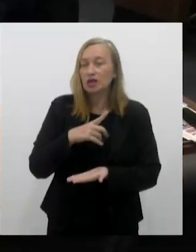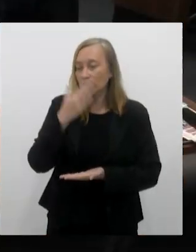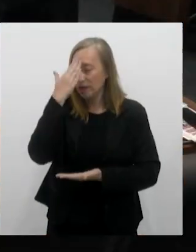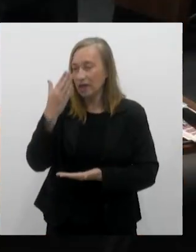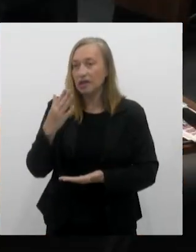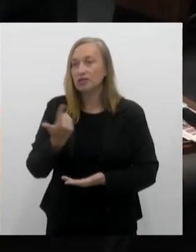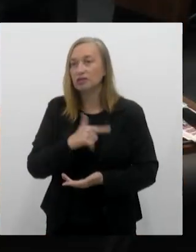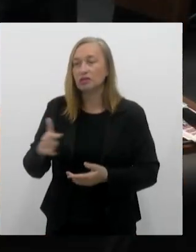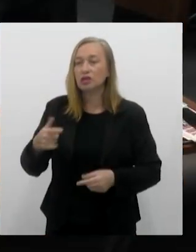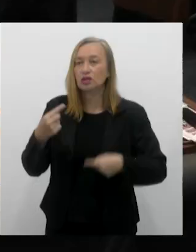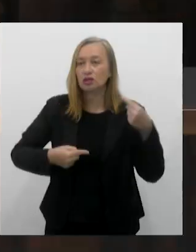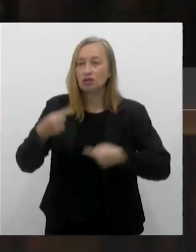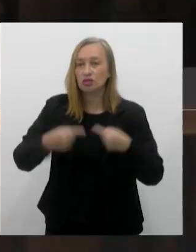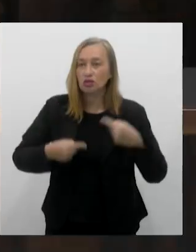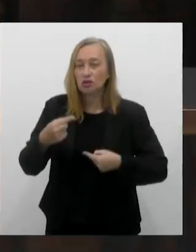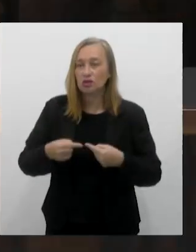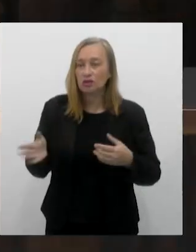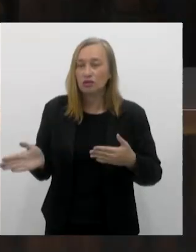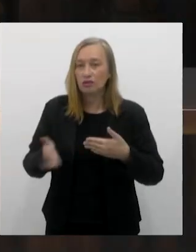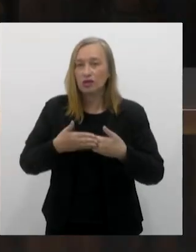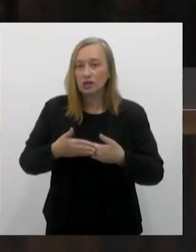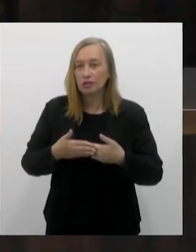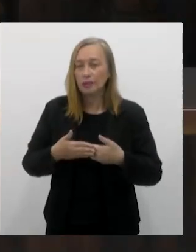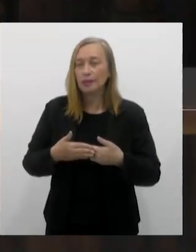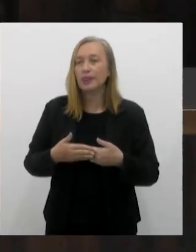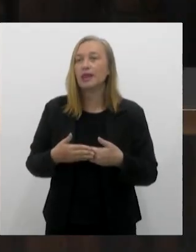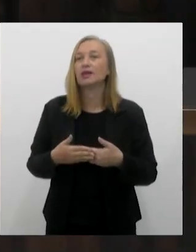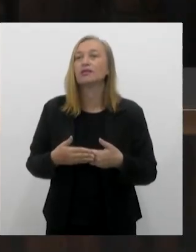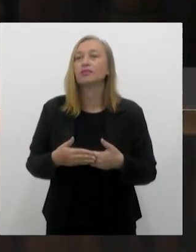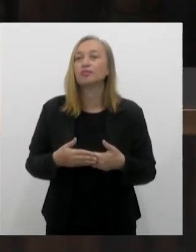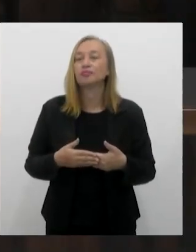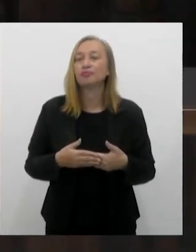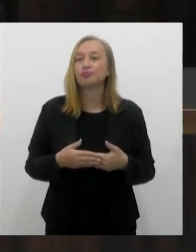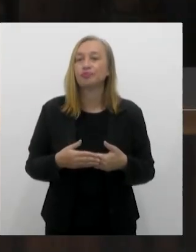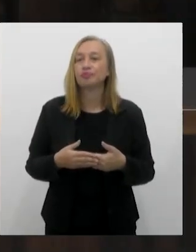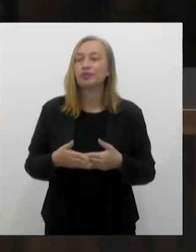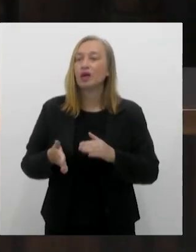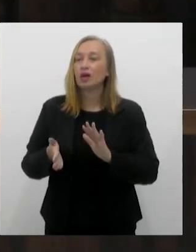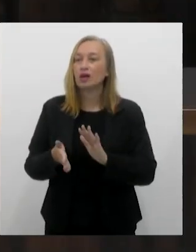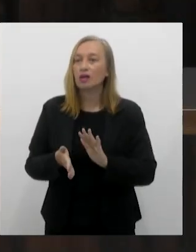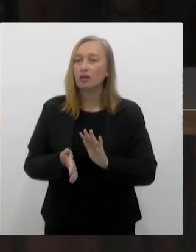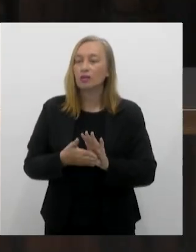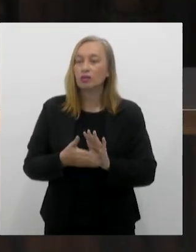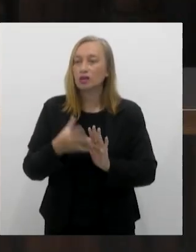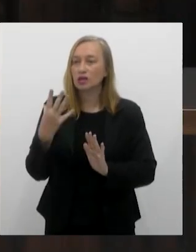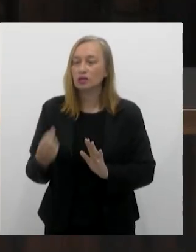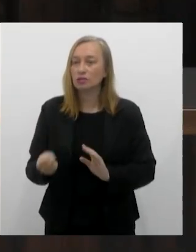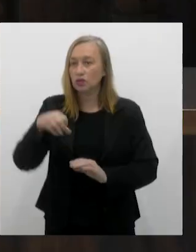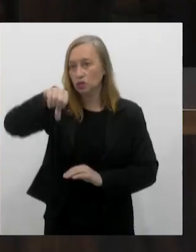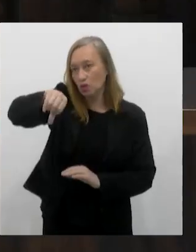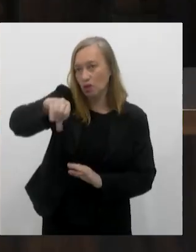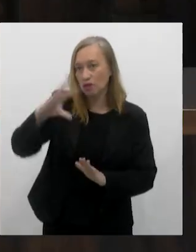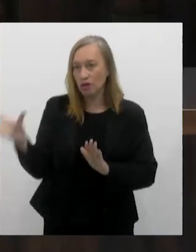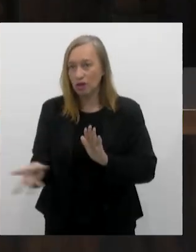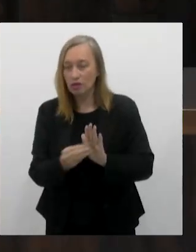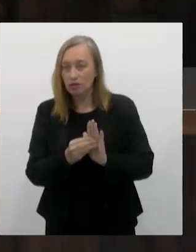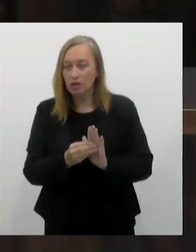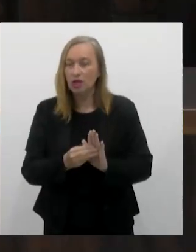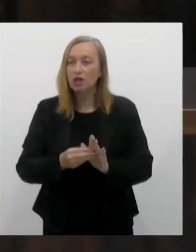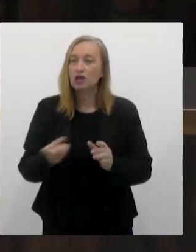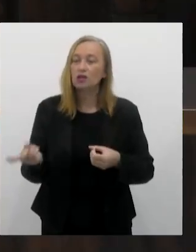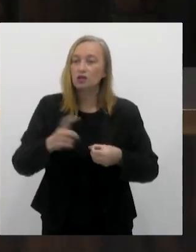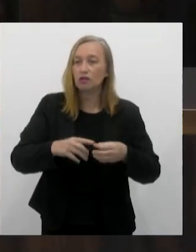havendo mais quem queira discutir, é encerrada a discussão. A proposição recebeu 9 emendas e retorna